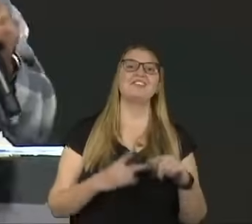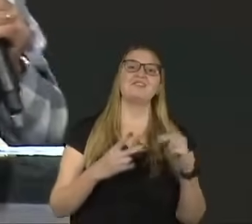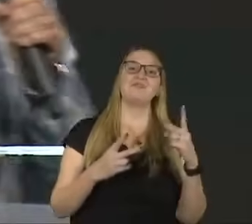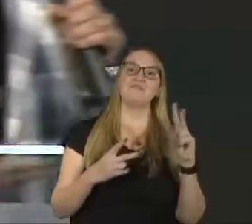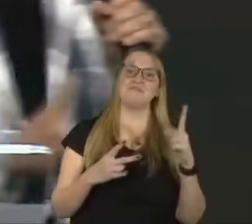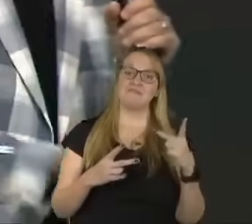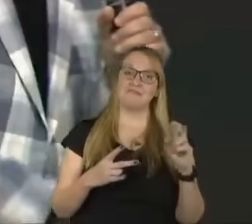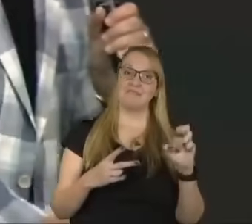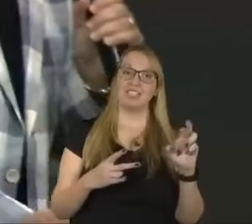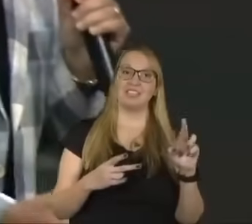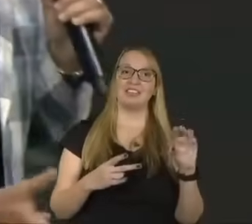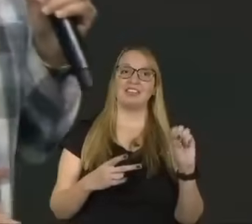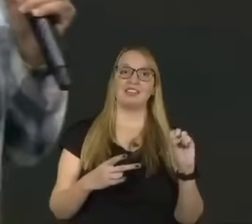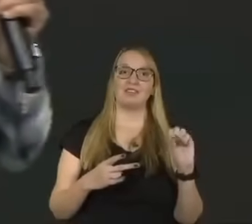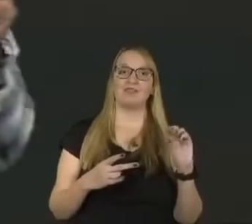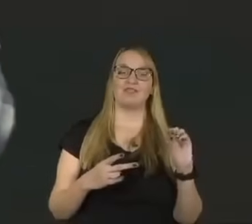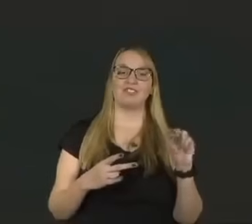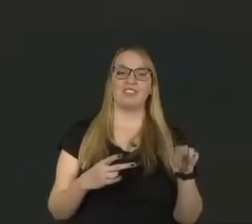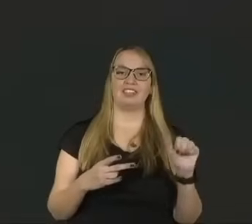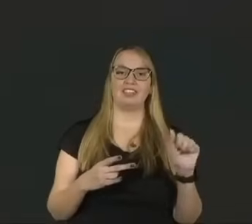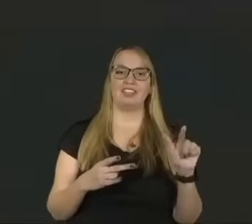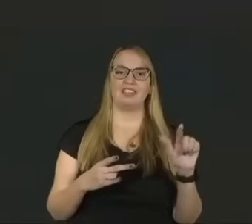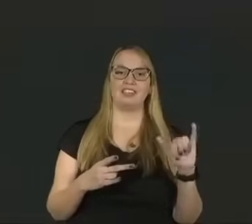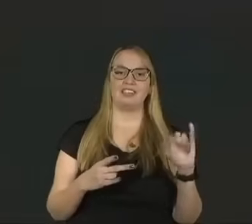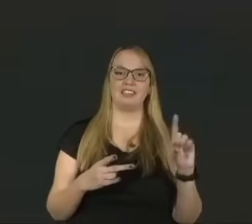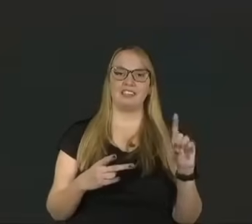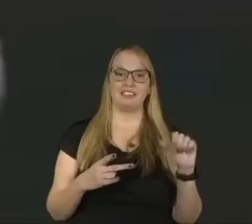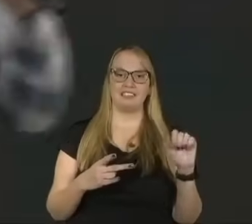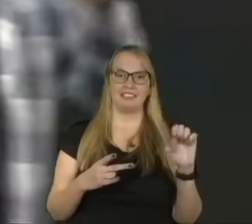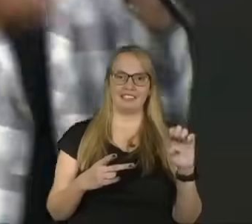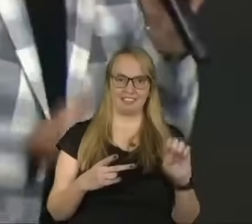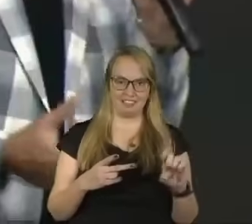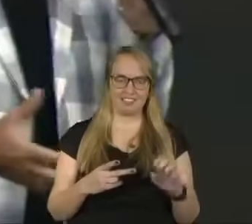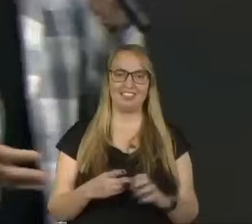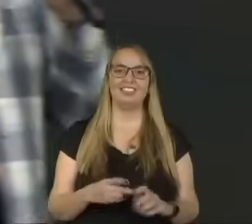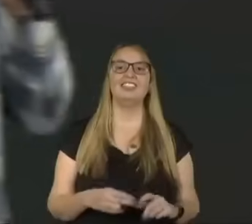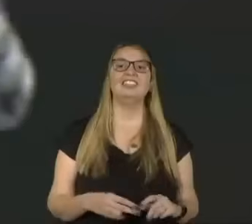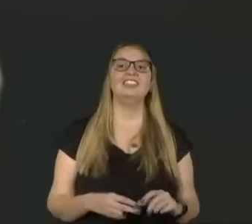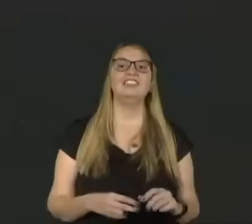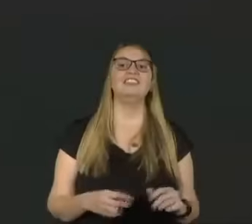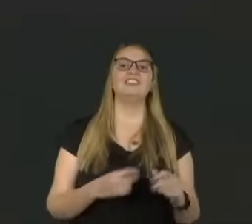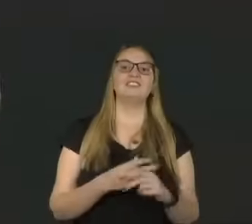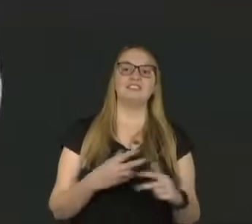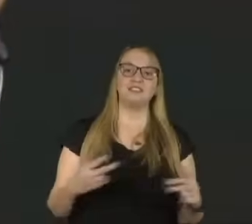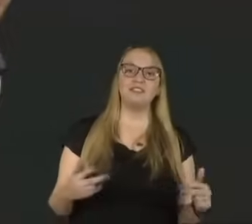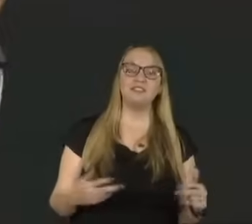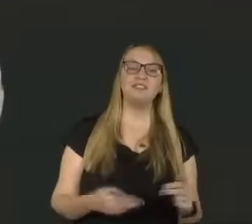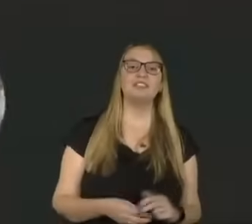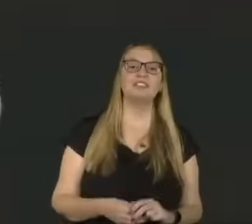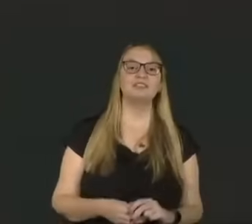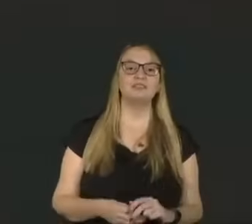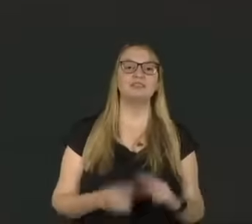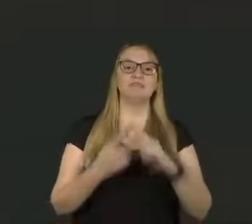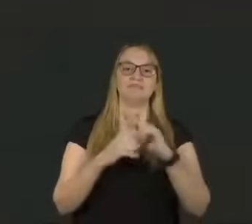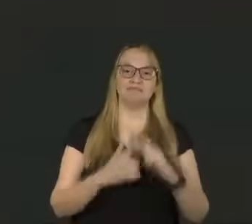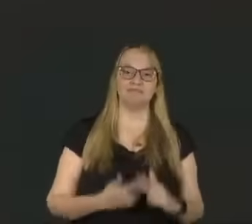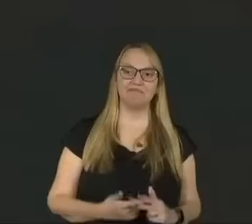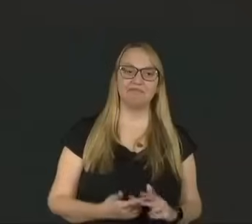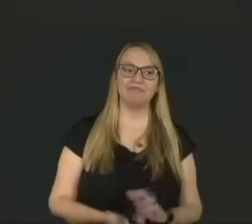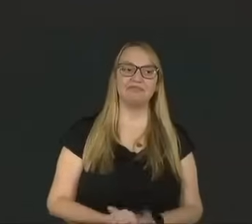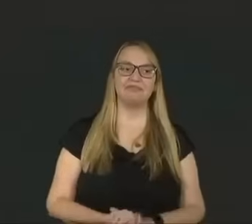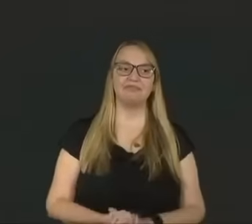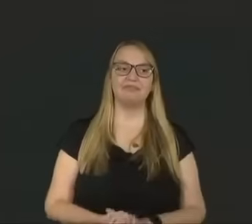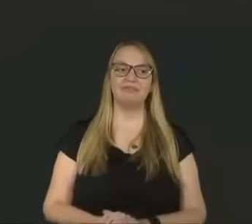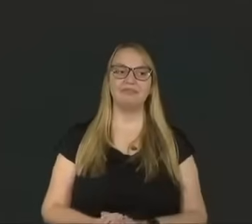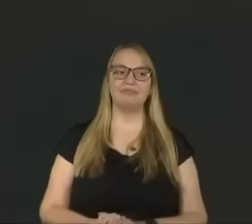ter o seu jeito de ser com essas coisas os elementos que forjam isso